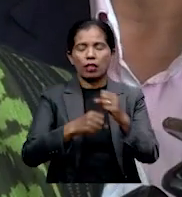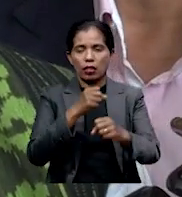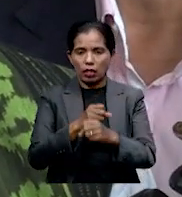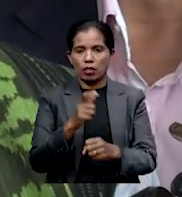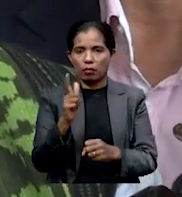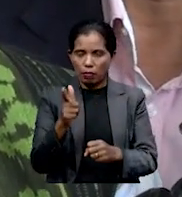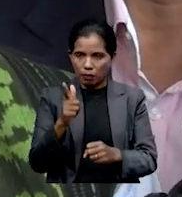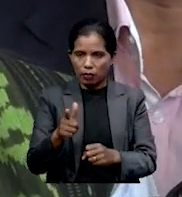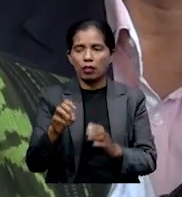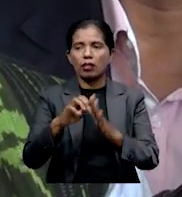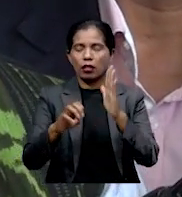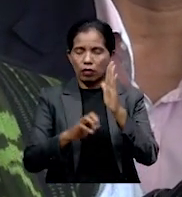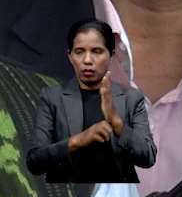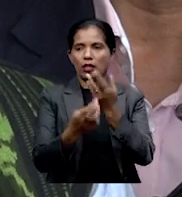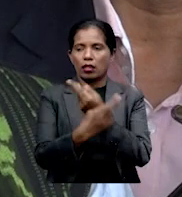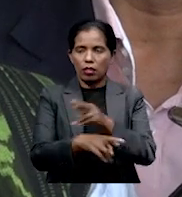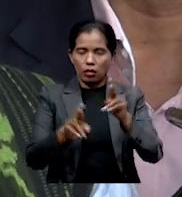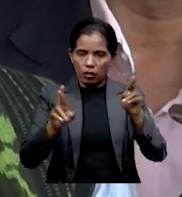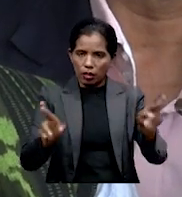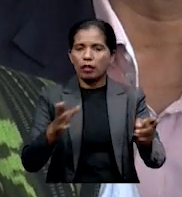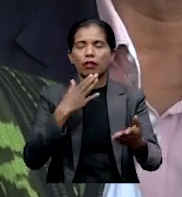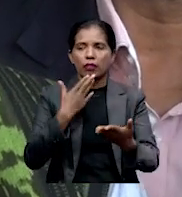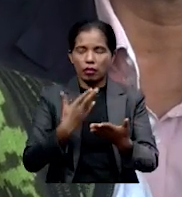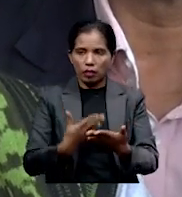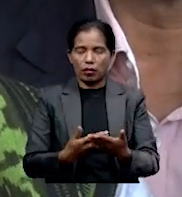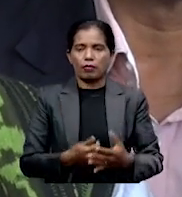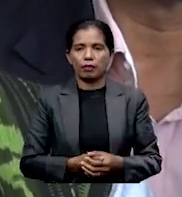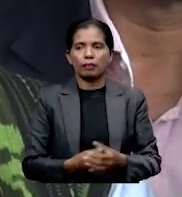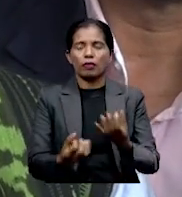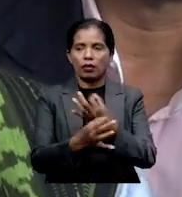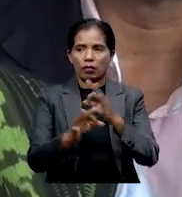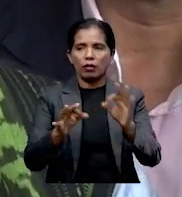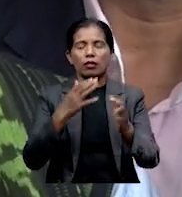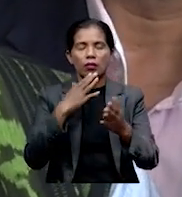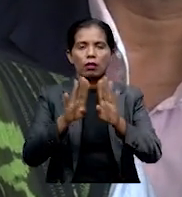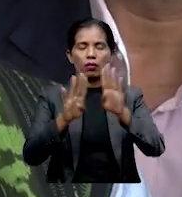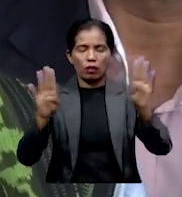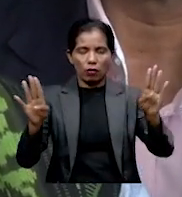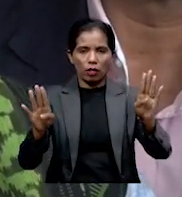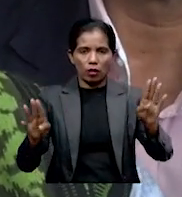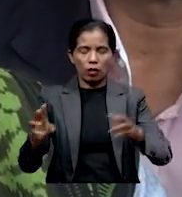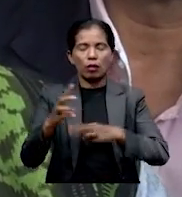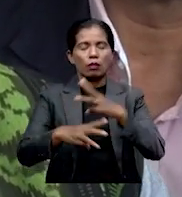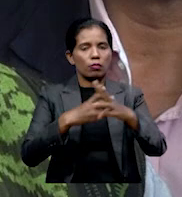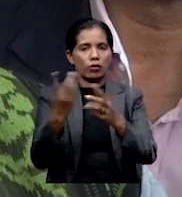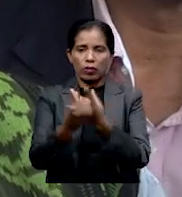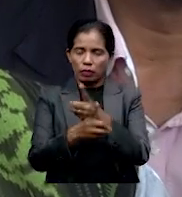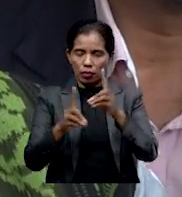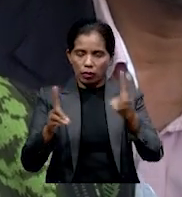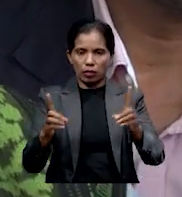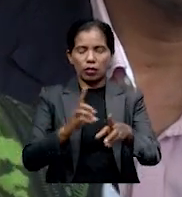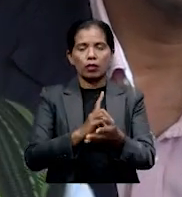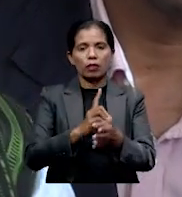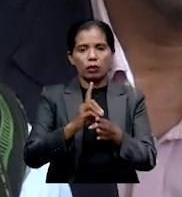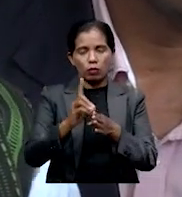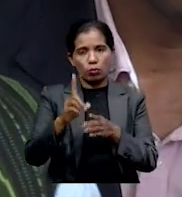ne resultado dia Freedom Media top mundo democracia top mundo número um e a South East